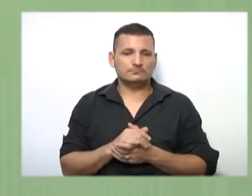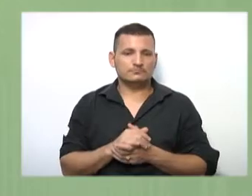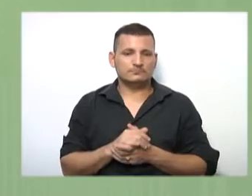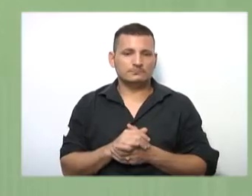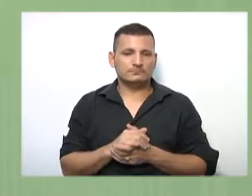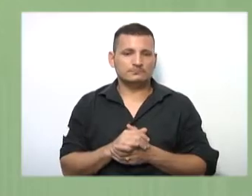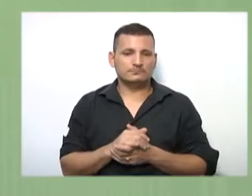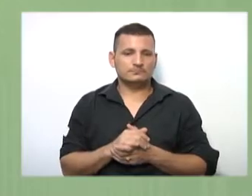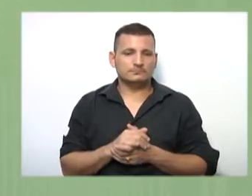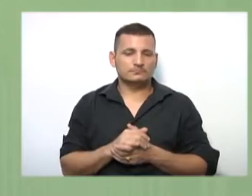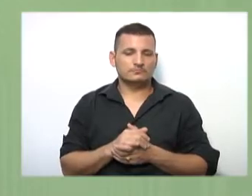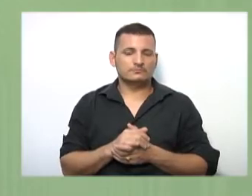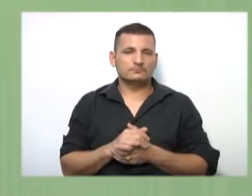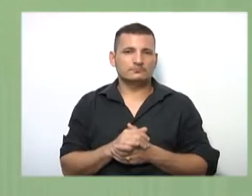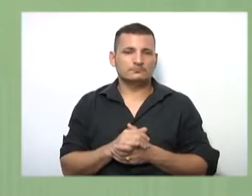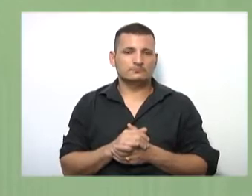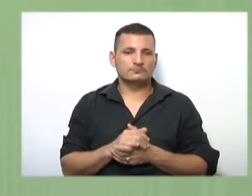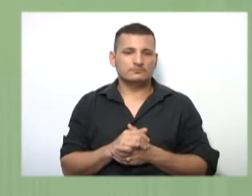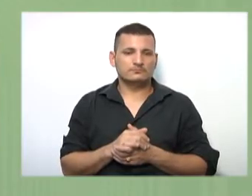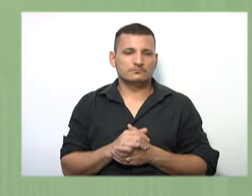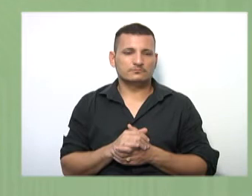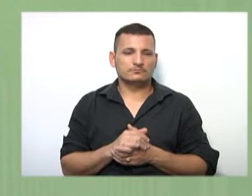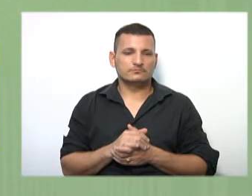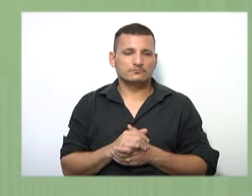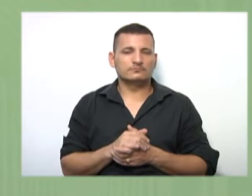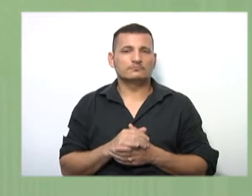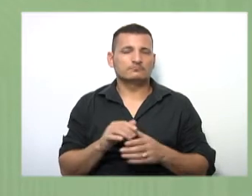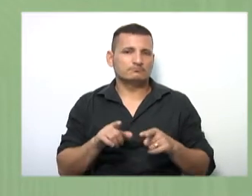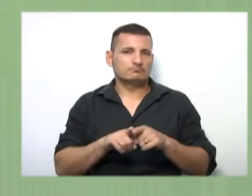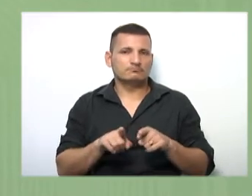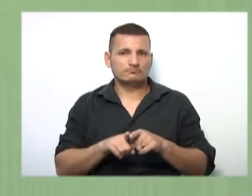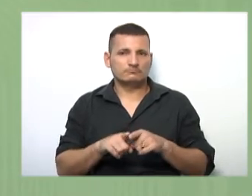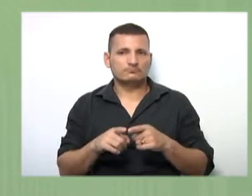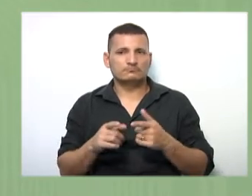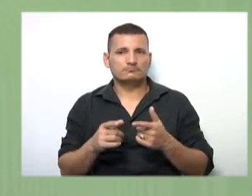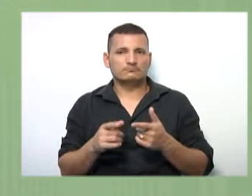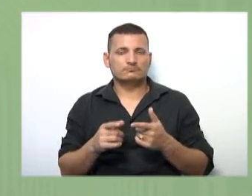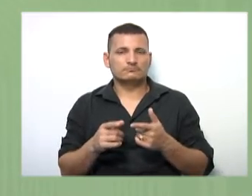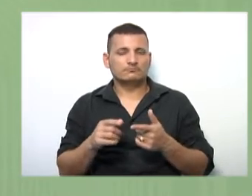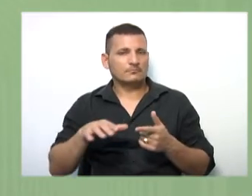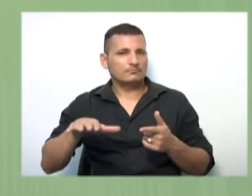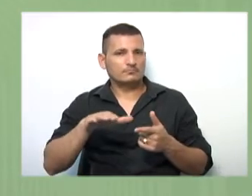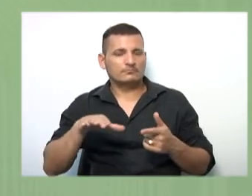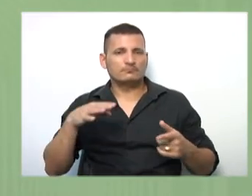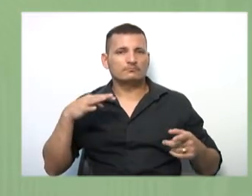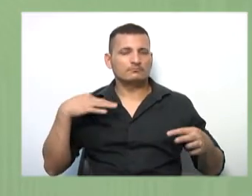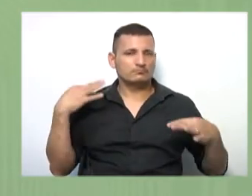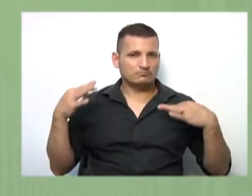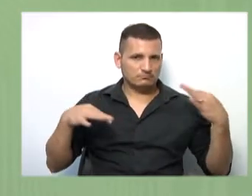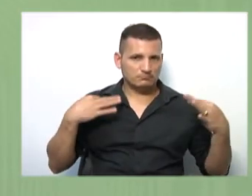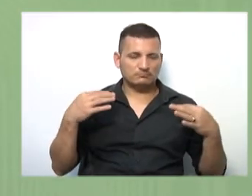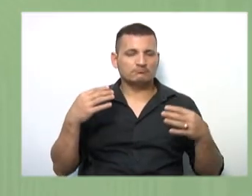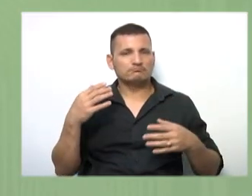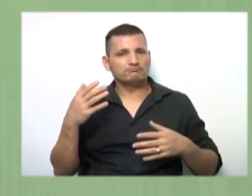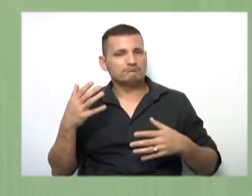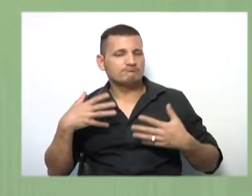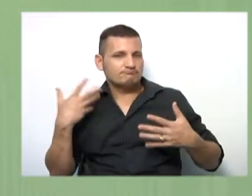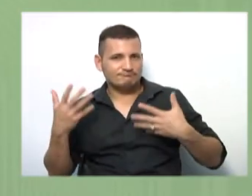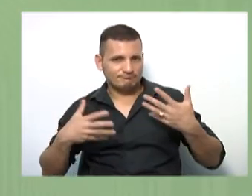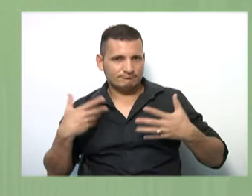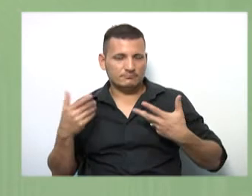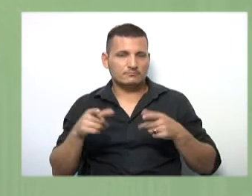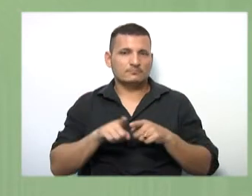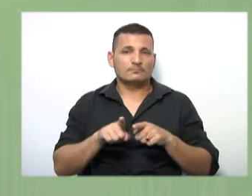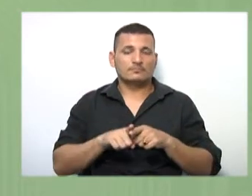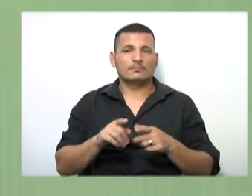também que a gente vai comentar na aula de hoje o ramo do turismo e lazer. O ramo do turismo e